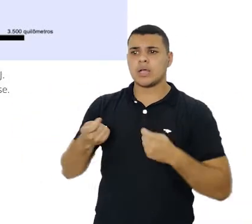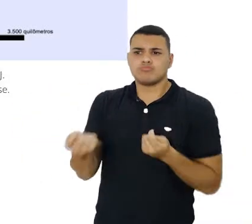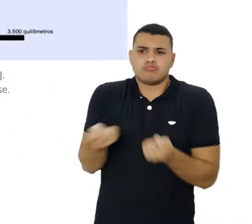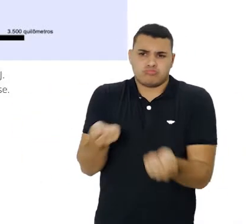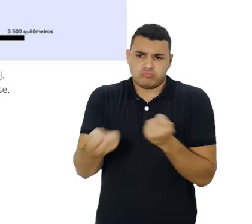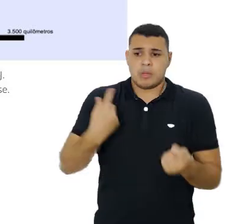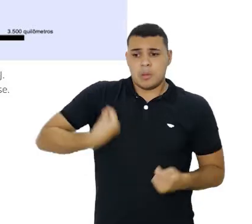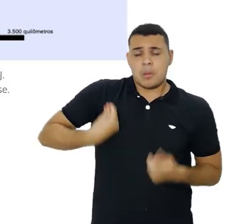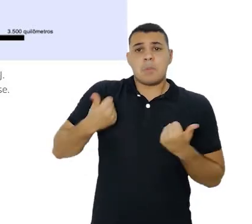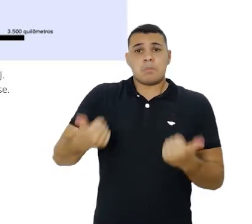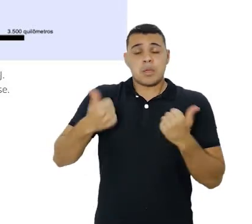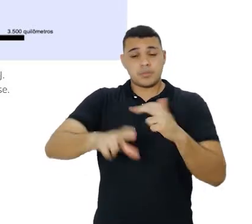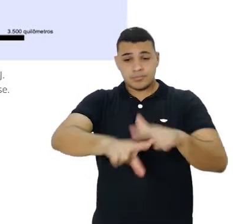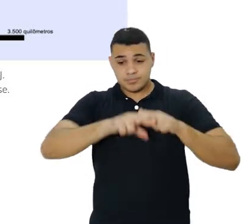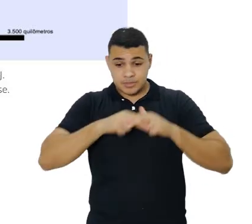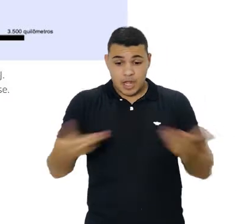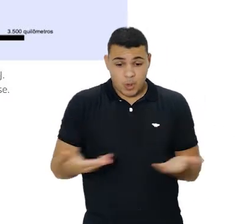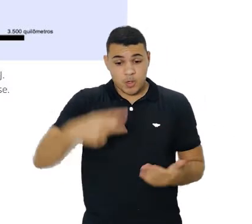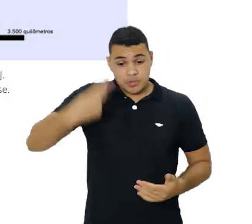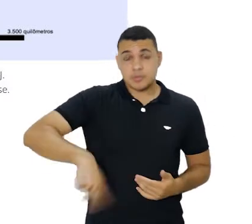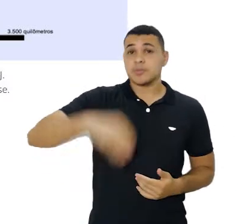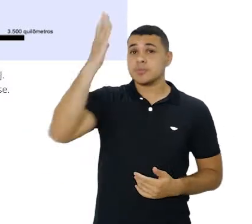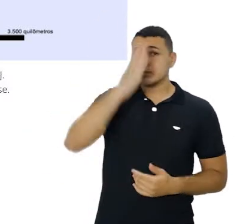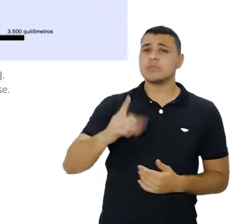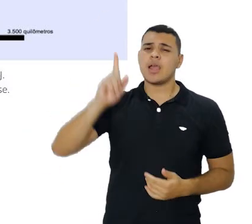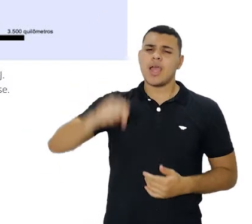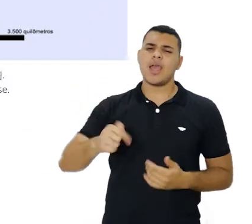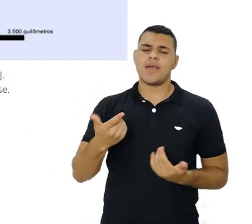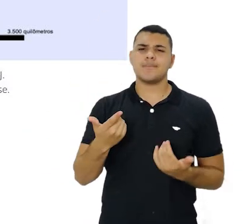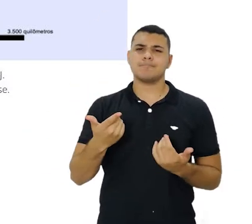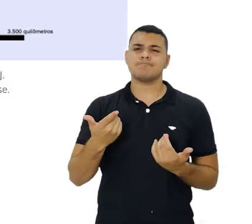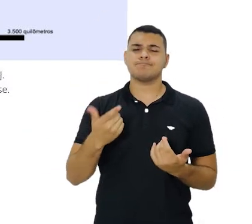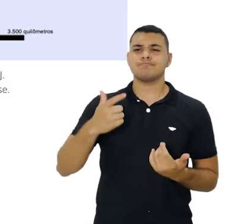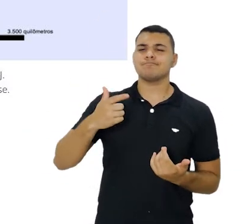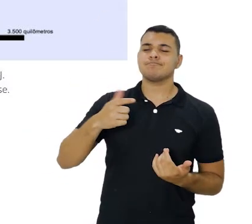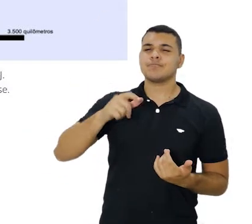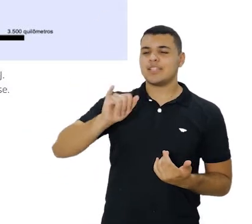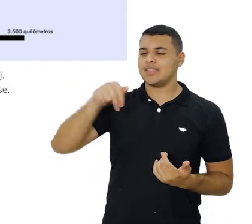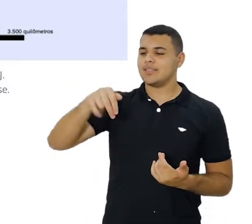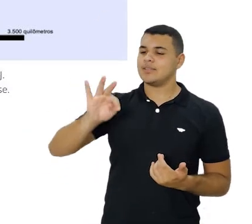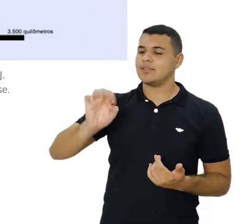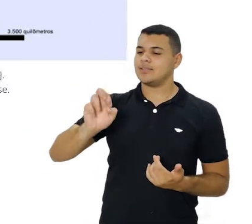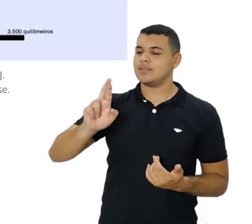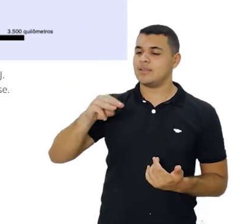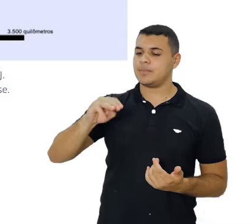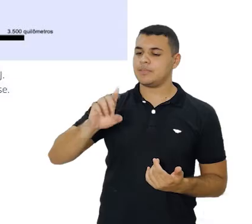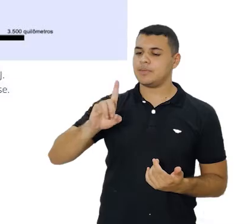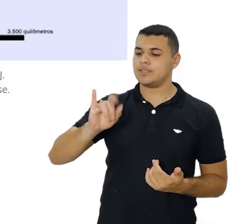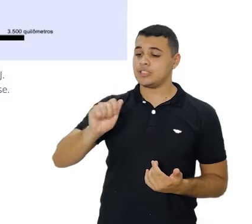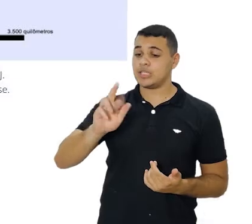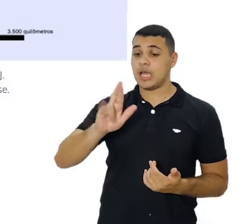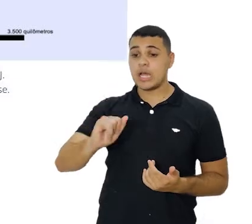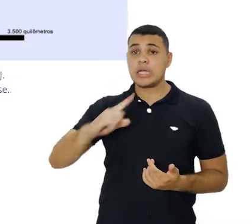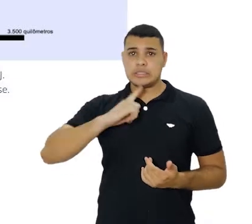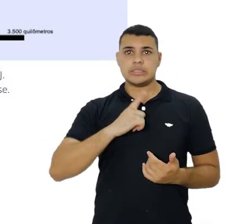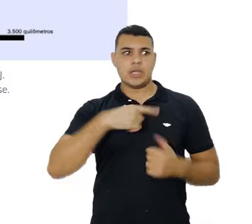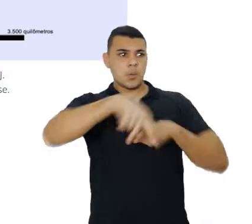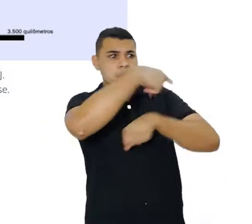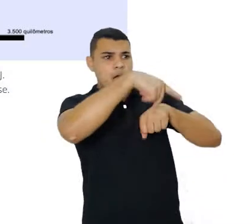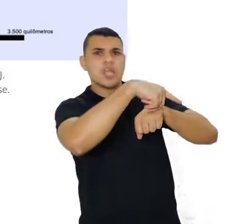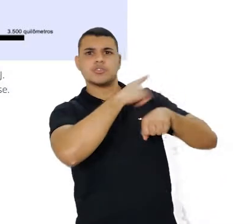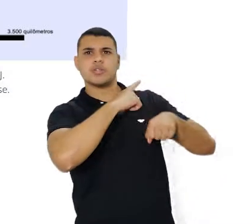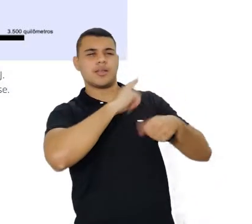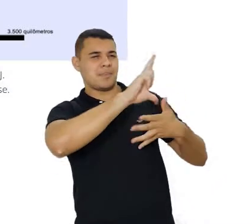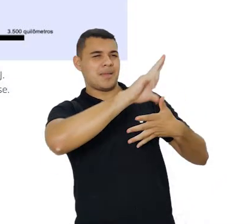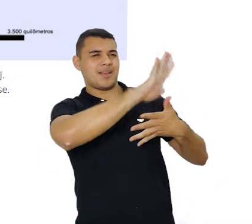nos permite posicionar o nosso país numa situação intermediária, né, entre os países ditos